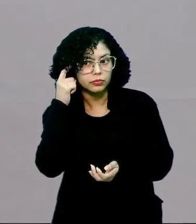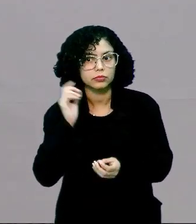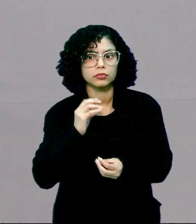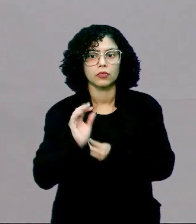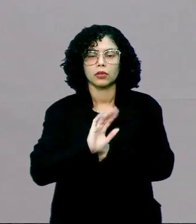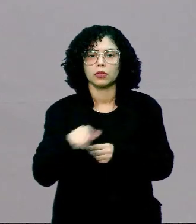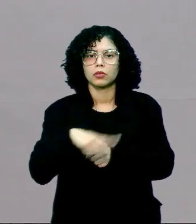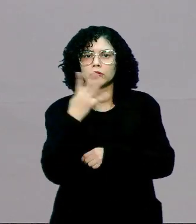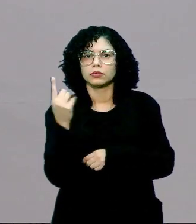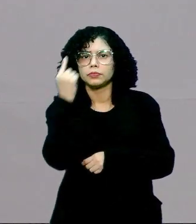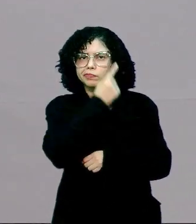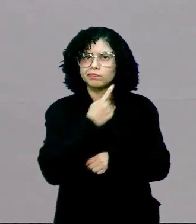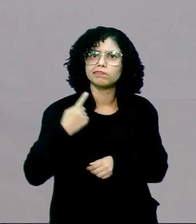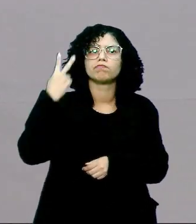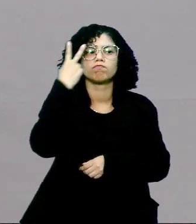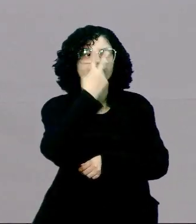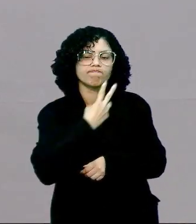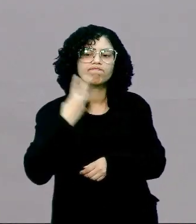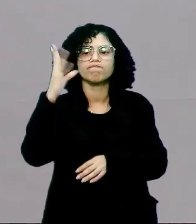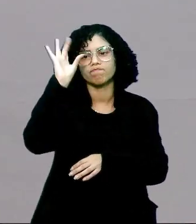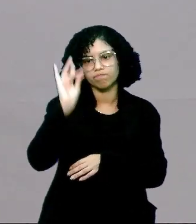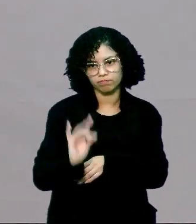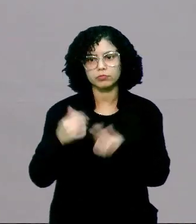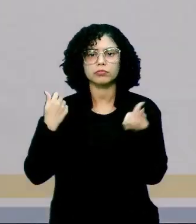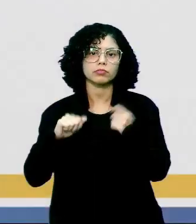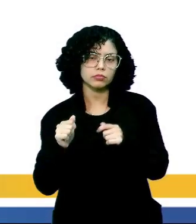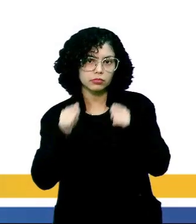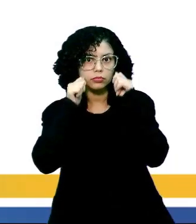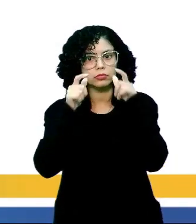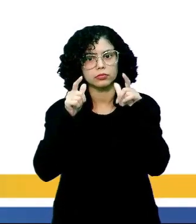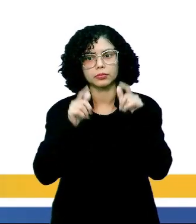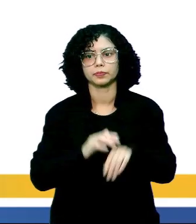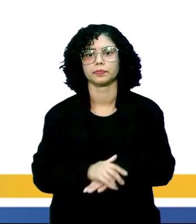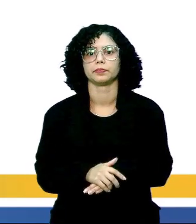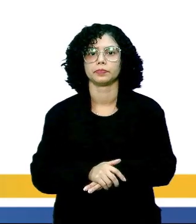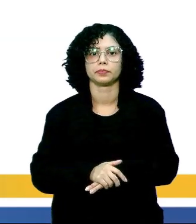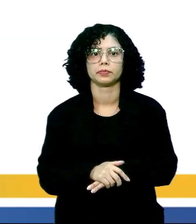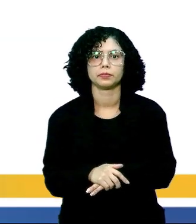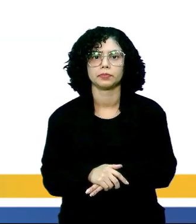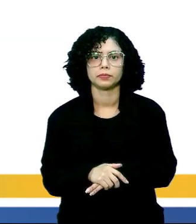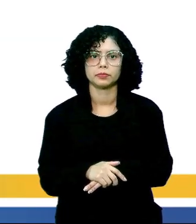quanto tempo vai passar em cada um deles, ok?